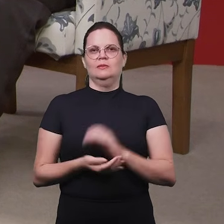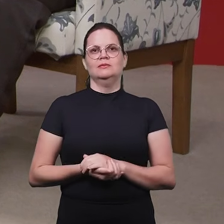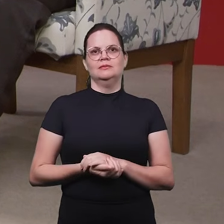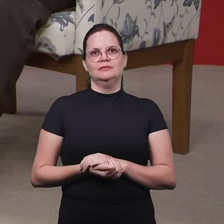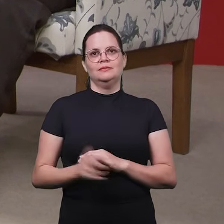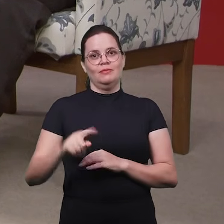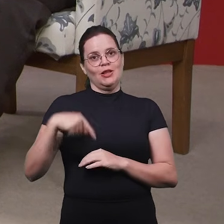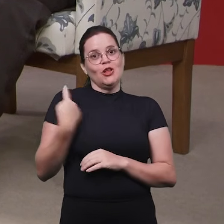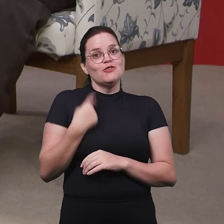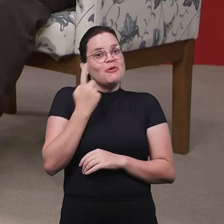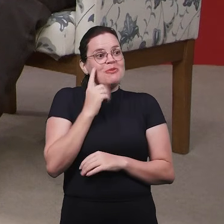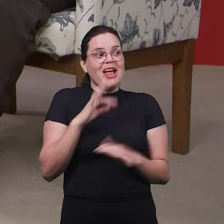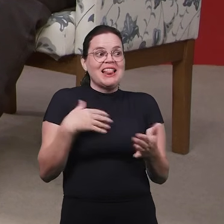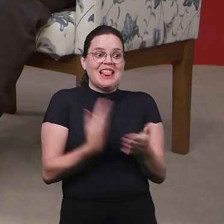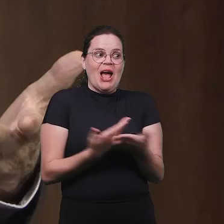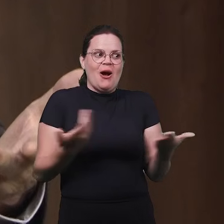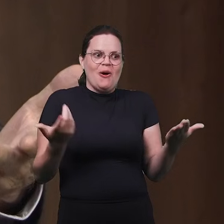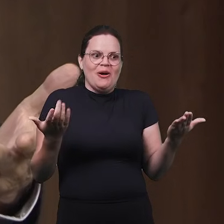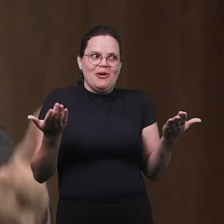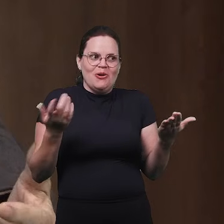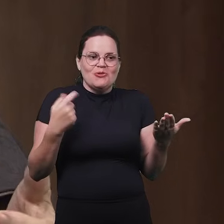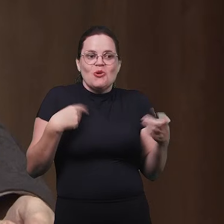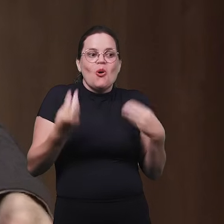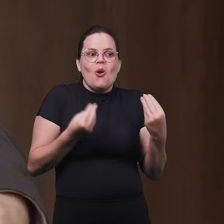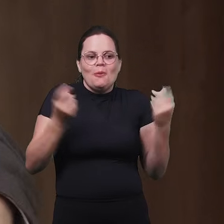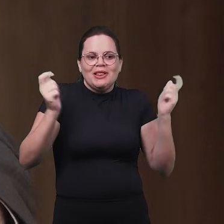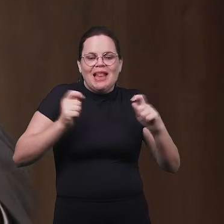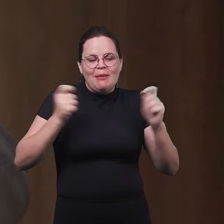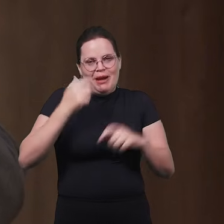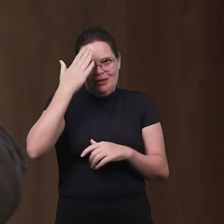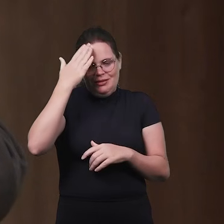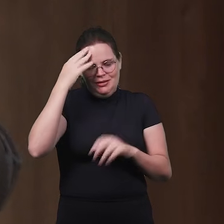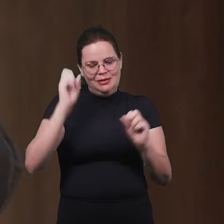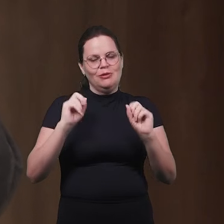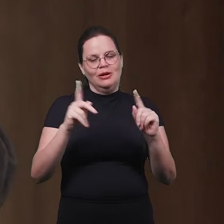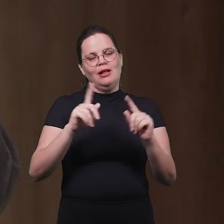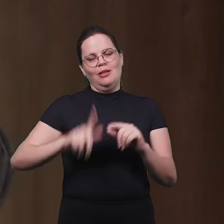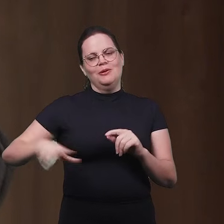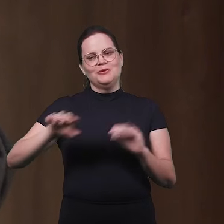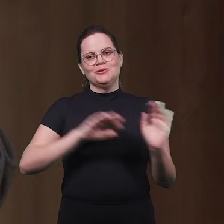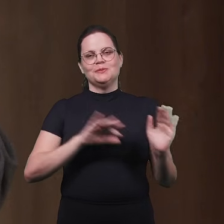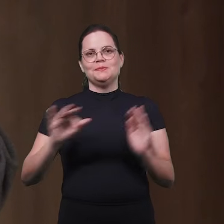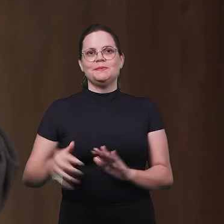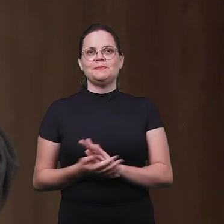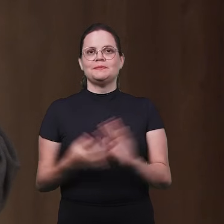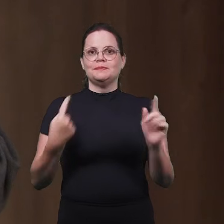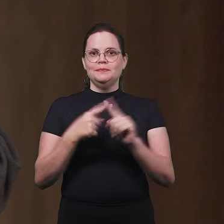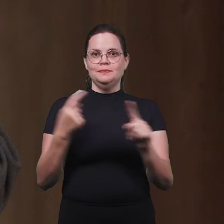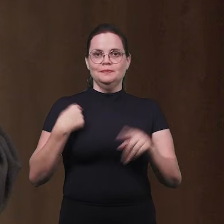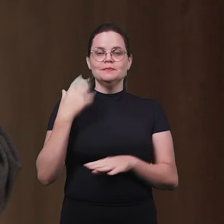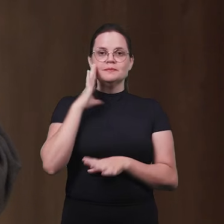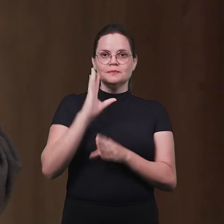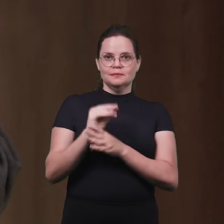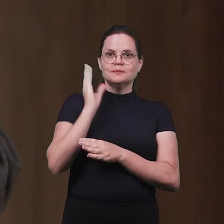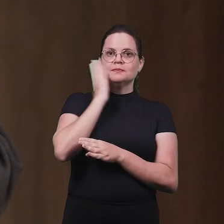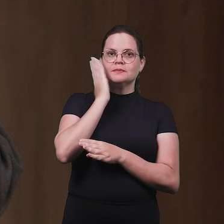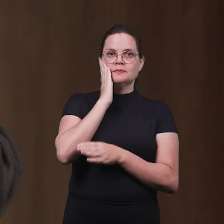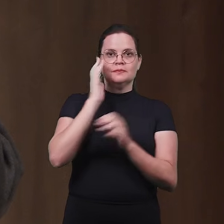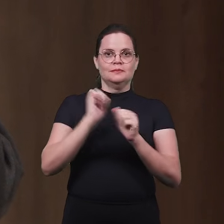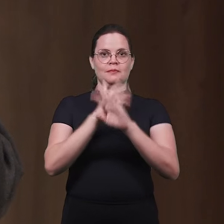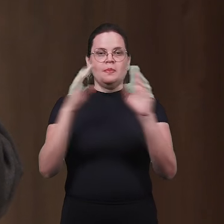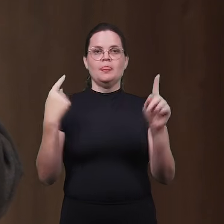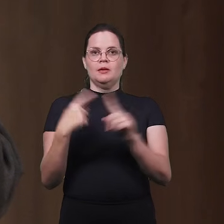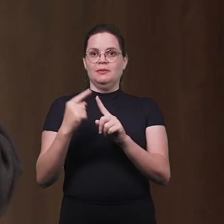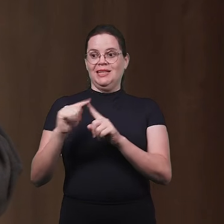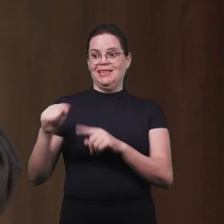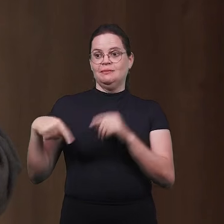nossa... Vamos ver até onde nós podemos entender, né? Exatamente. Mas é importante compreender esse conceito, porque